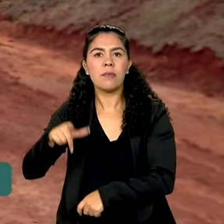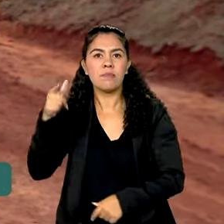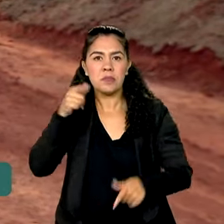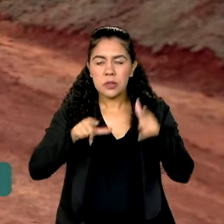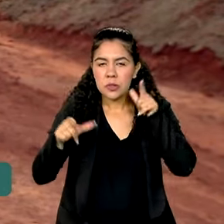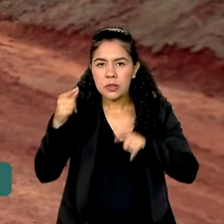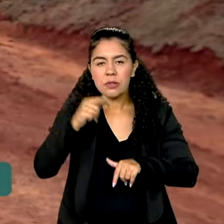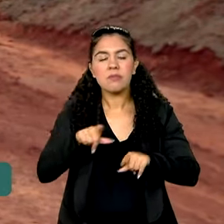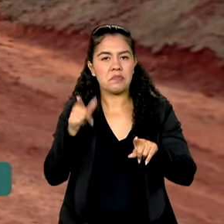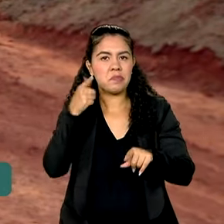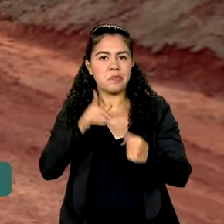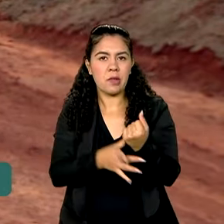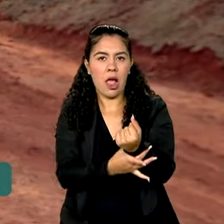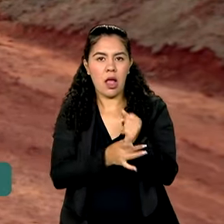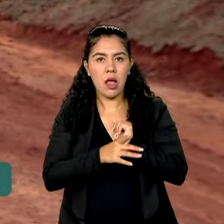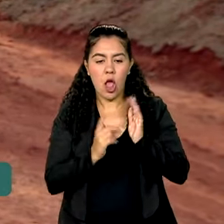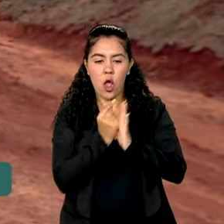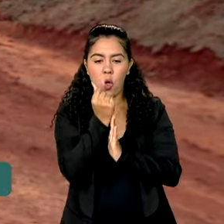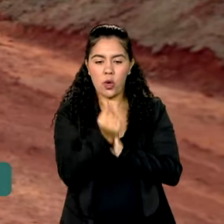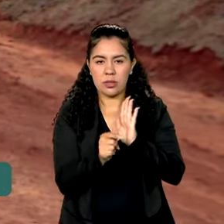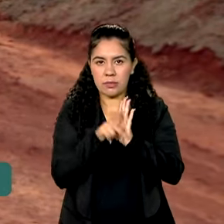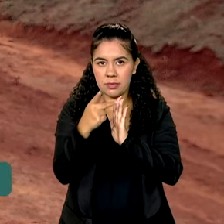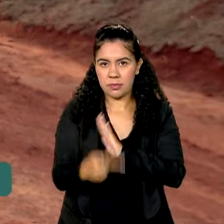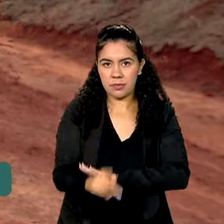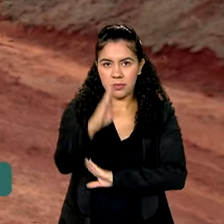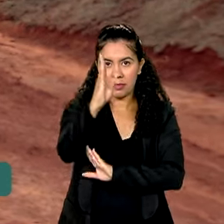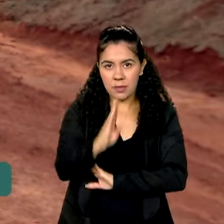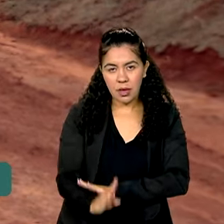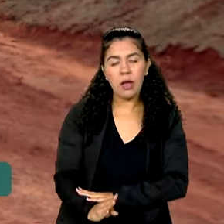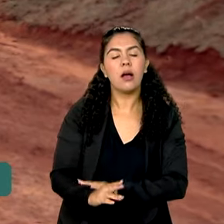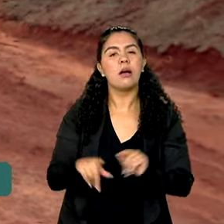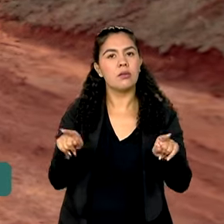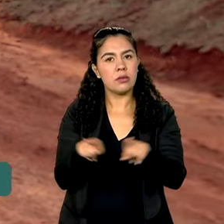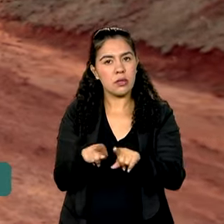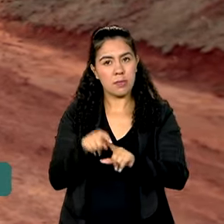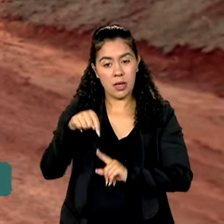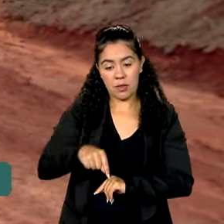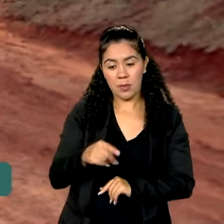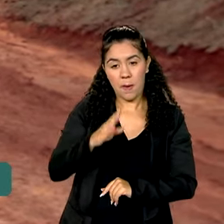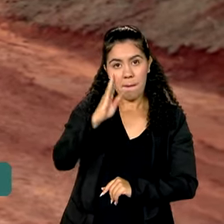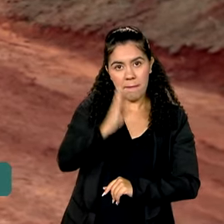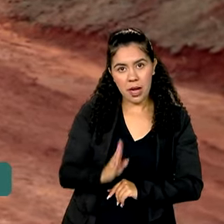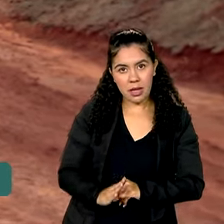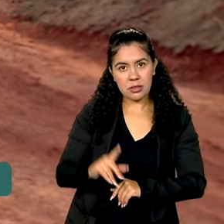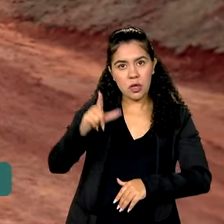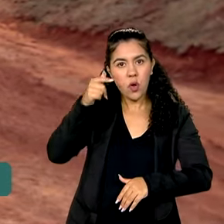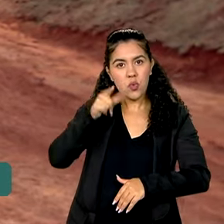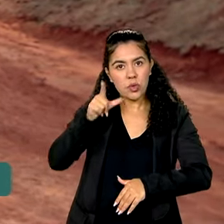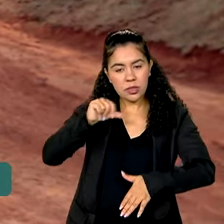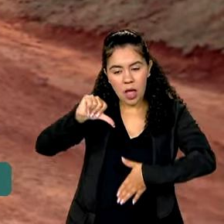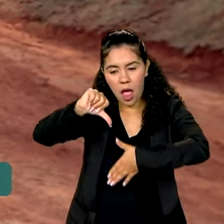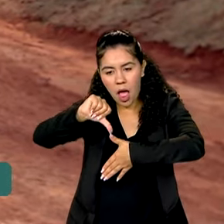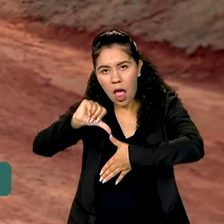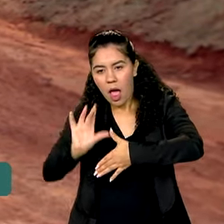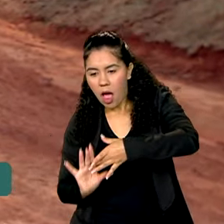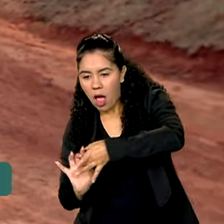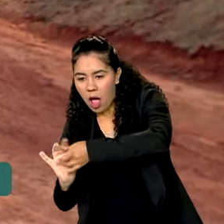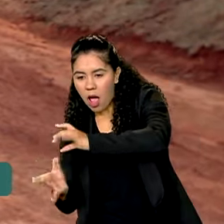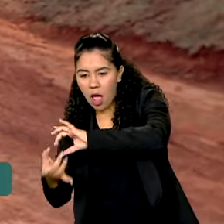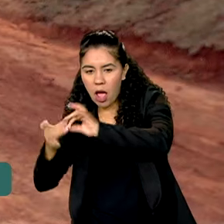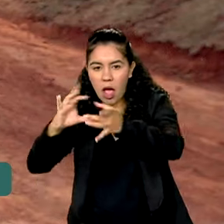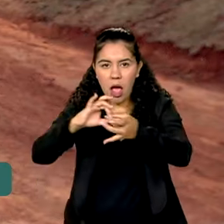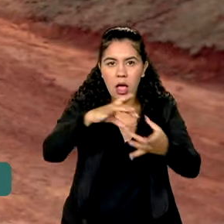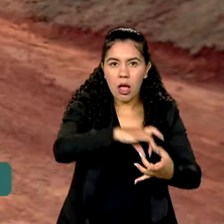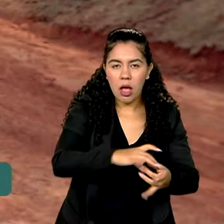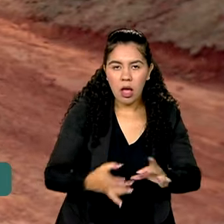Integração estão garantidos no orçamento brasileiro. Além de integrar o Brasil aos vizinhos e movimentar as exportações pelo Oceano Pacífico,